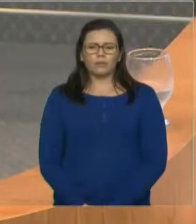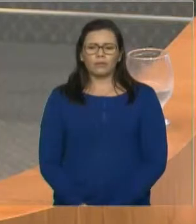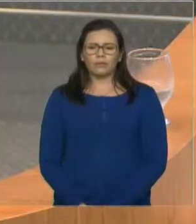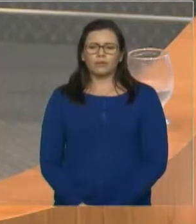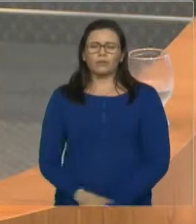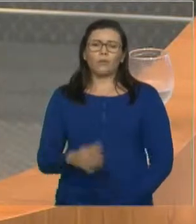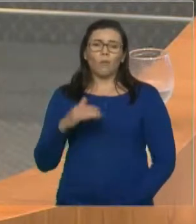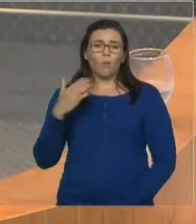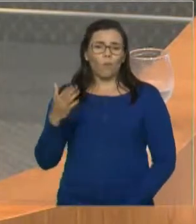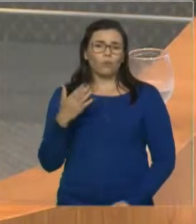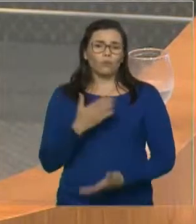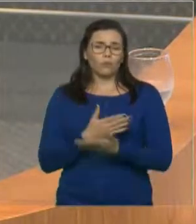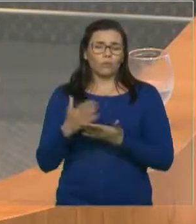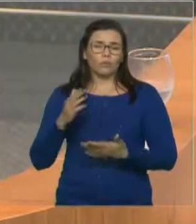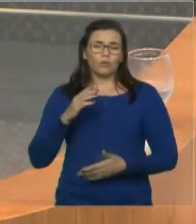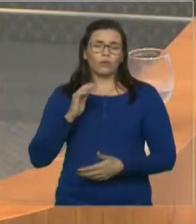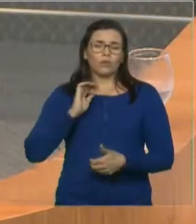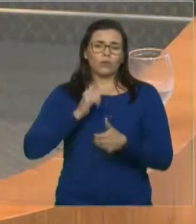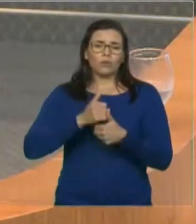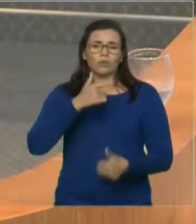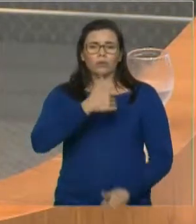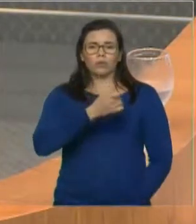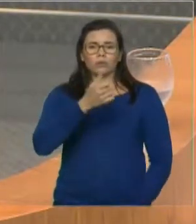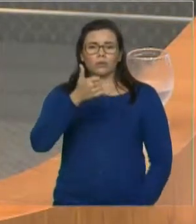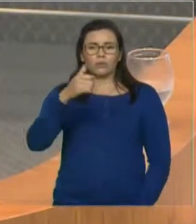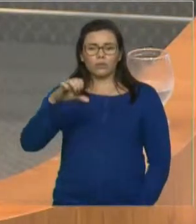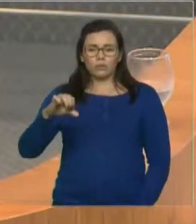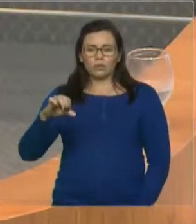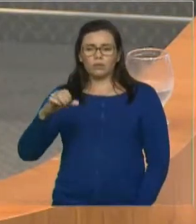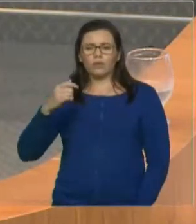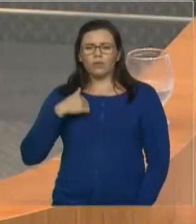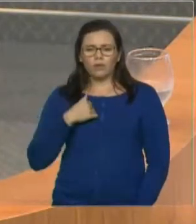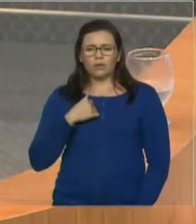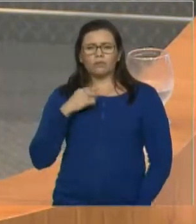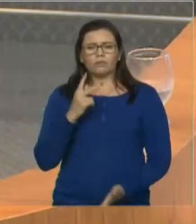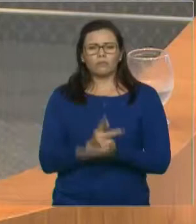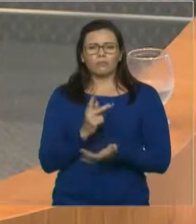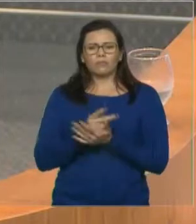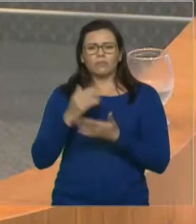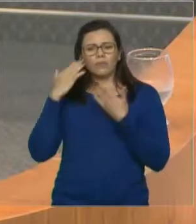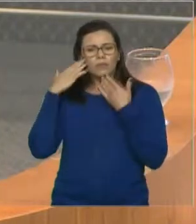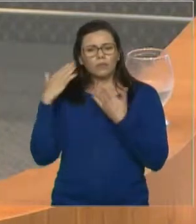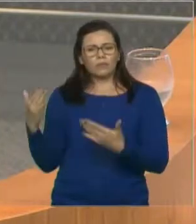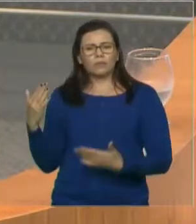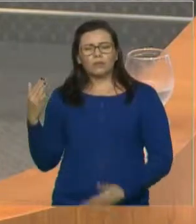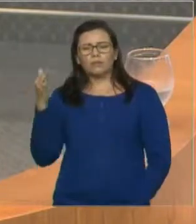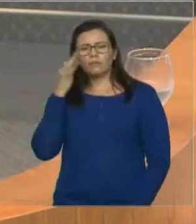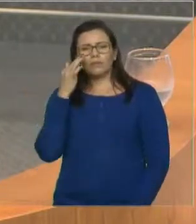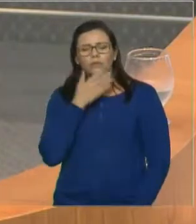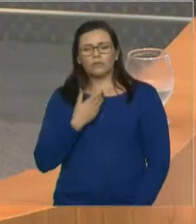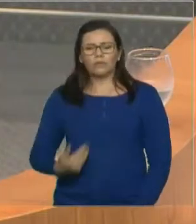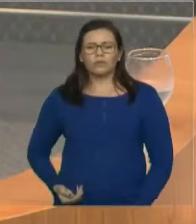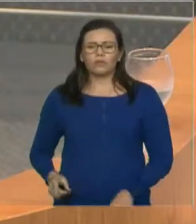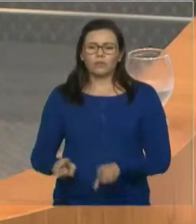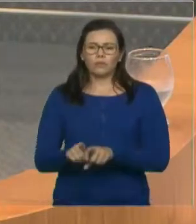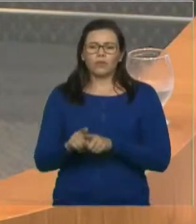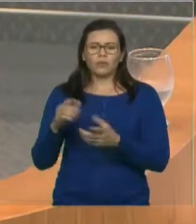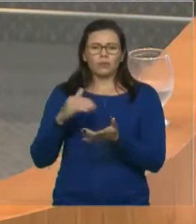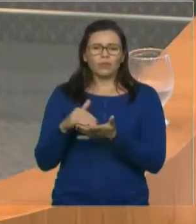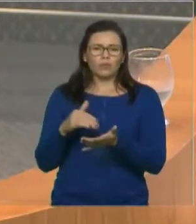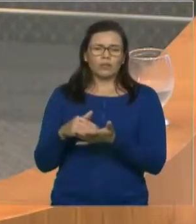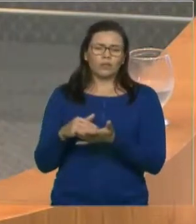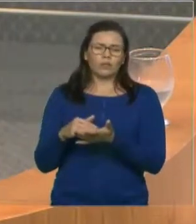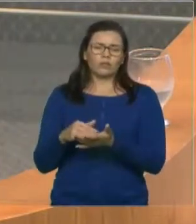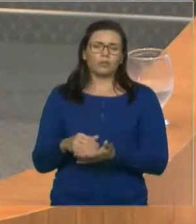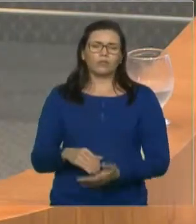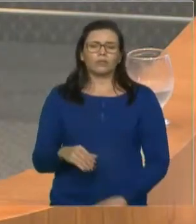que quantas vezes eu vim aqui agradecer o governador Flávio Dino, agradecer o secretário Cleiton Noleto.